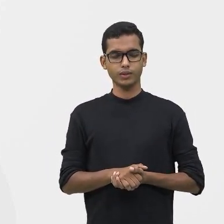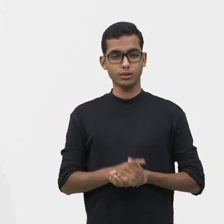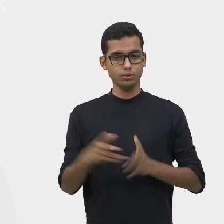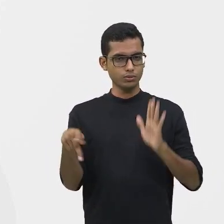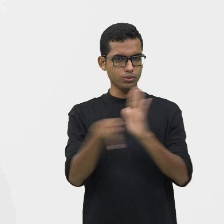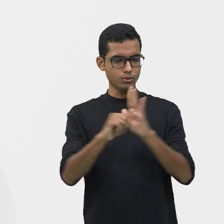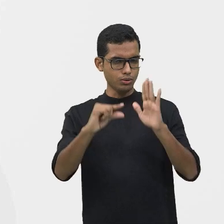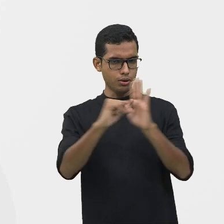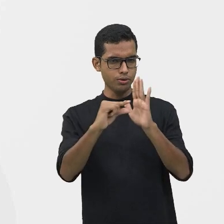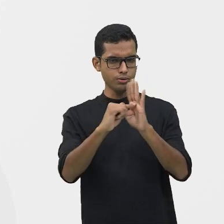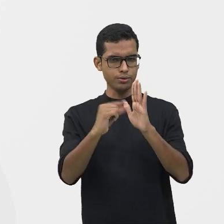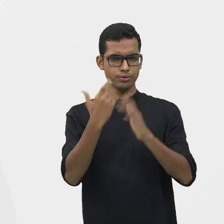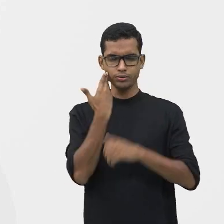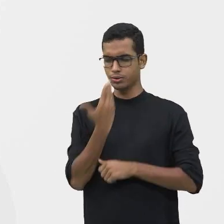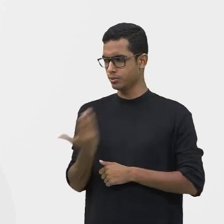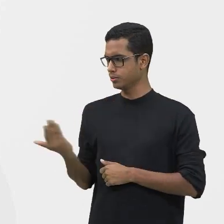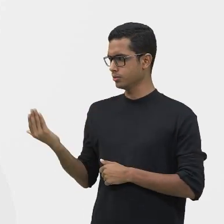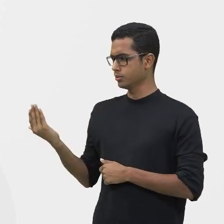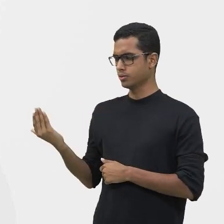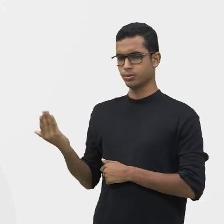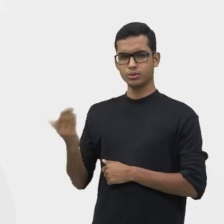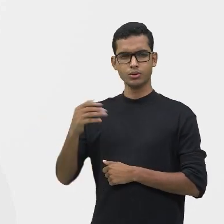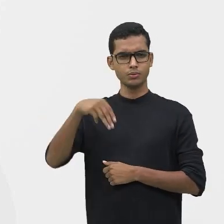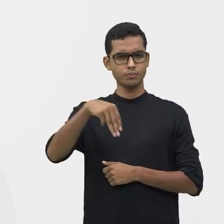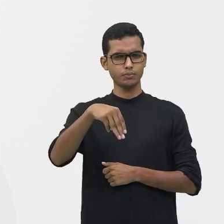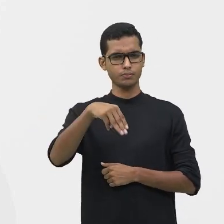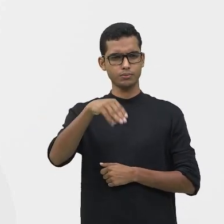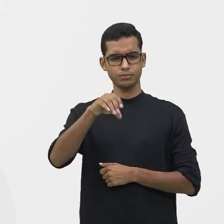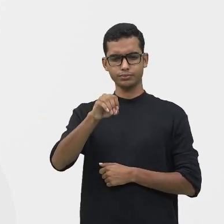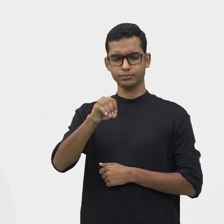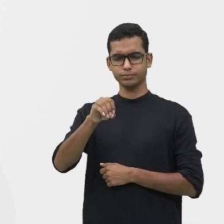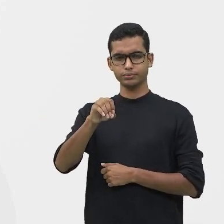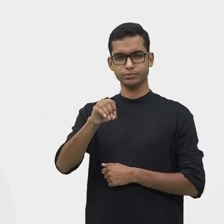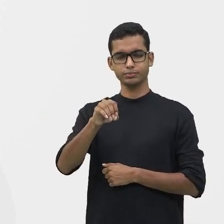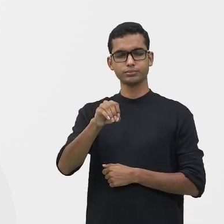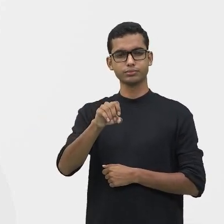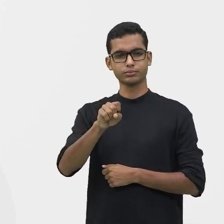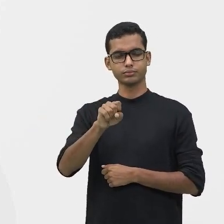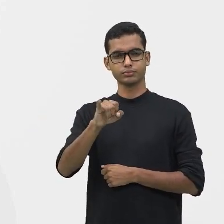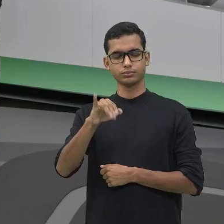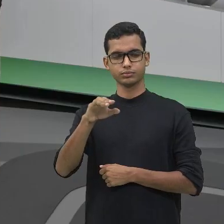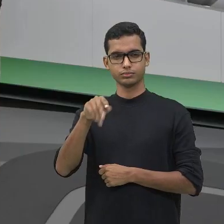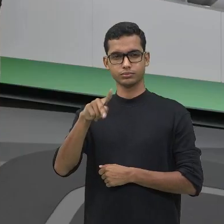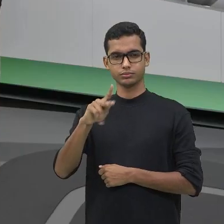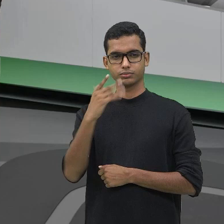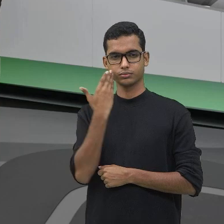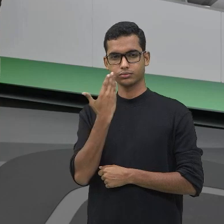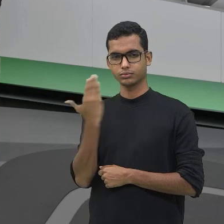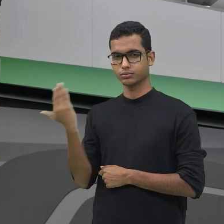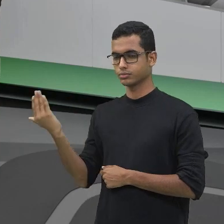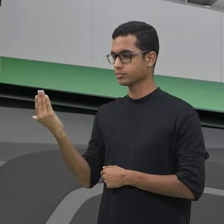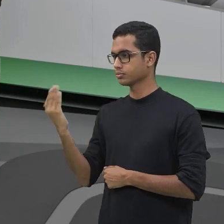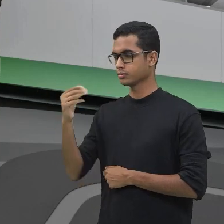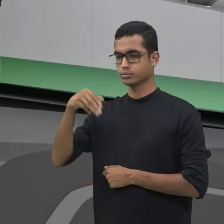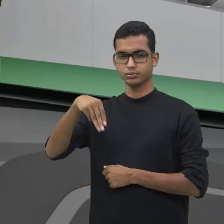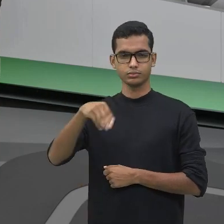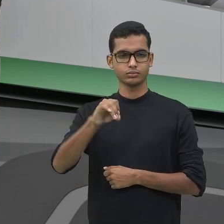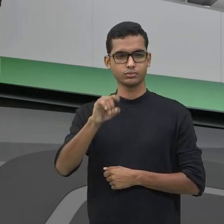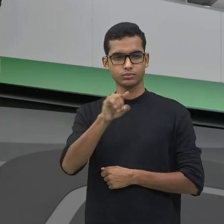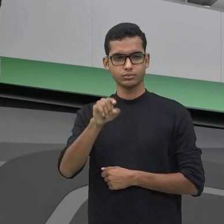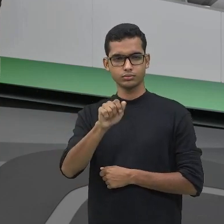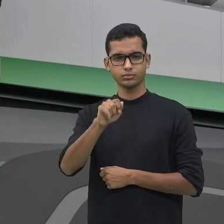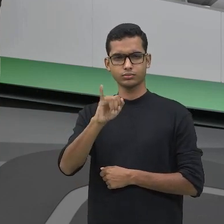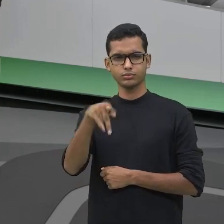aplicativo, né? O Mosaic 3D. Muito bem, vamos dar uma olhada? Muito bem, então aqui a gente tem o